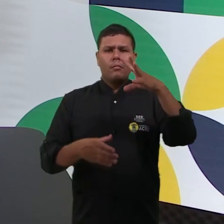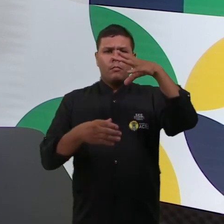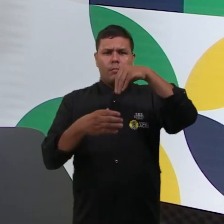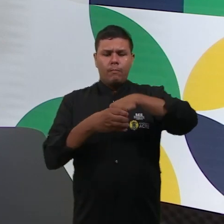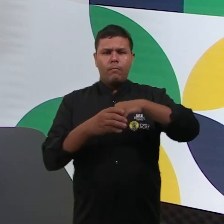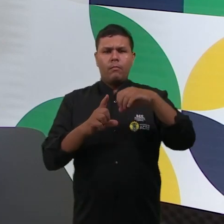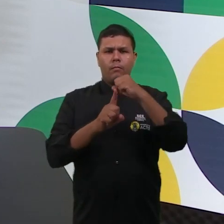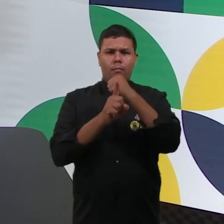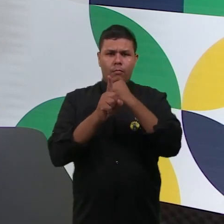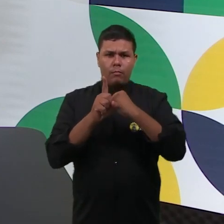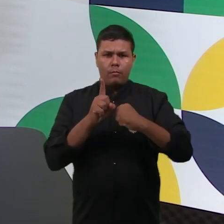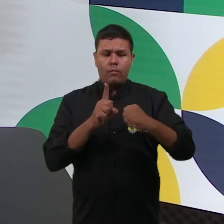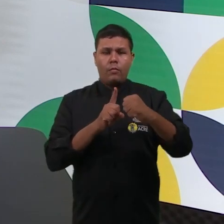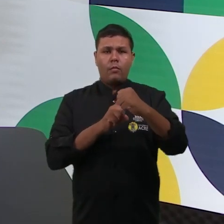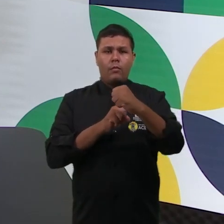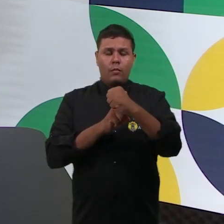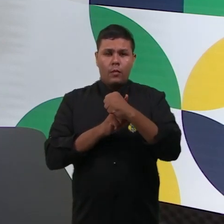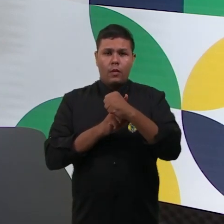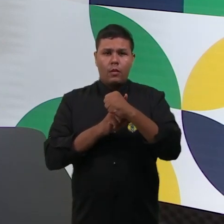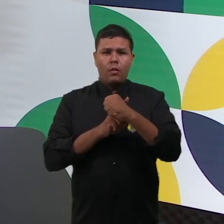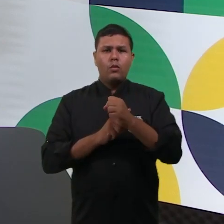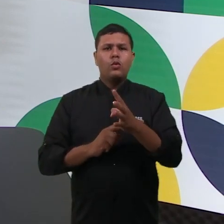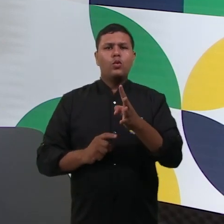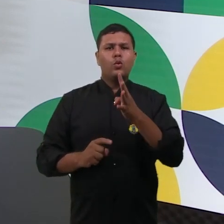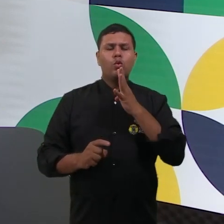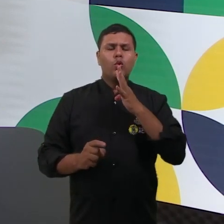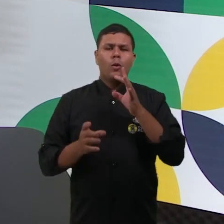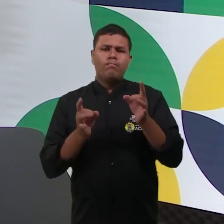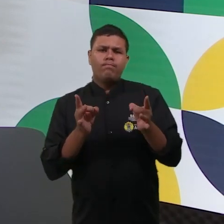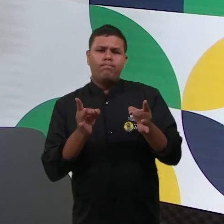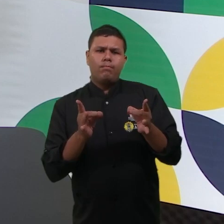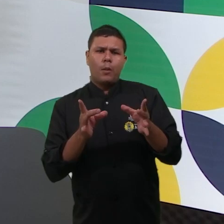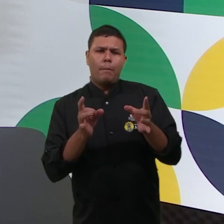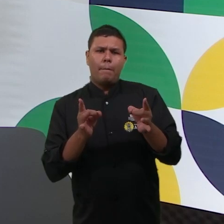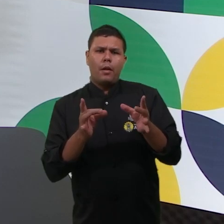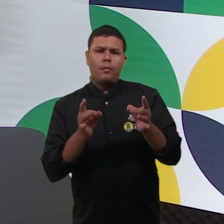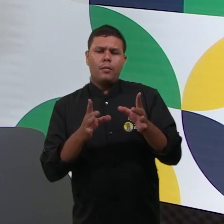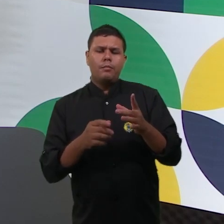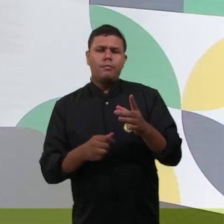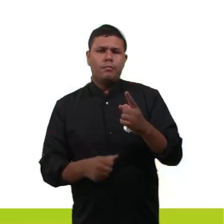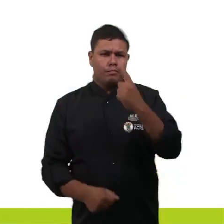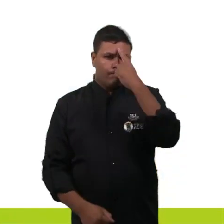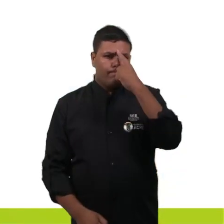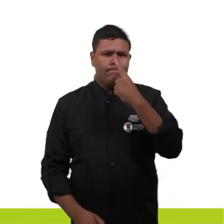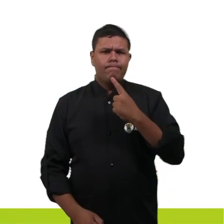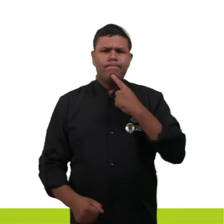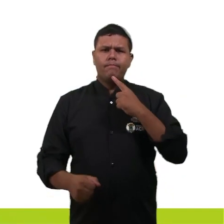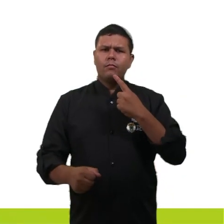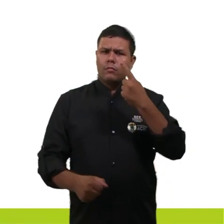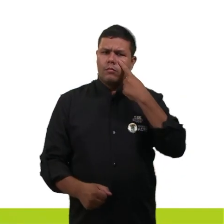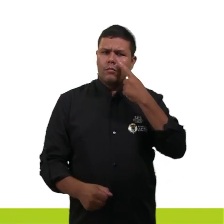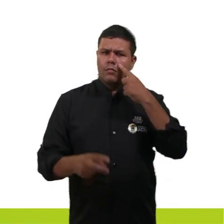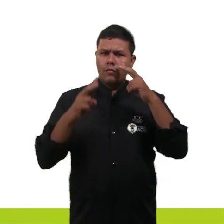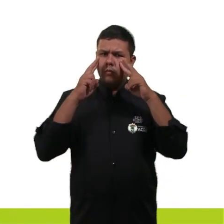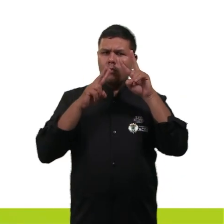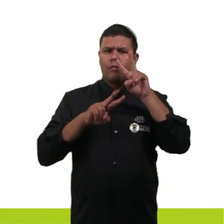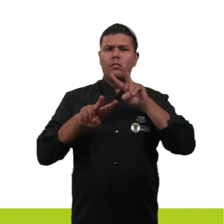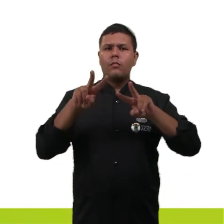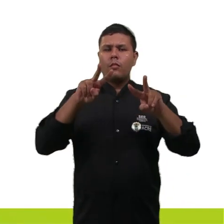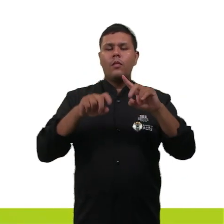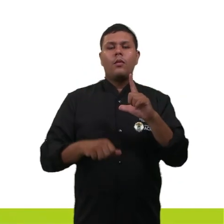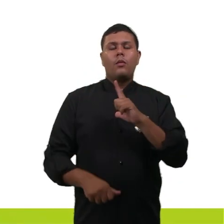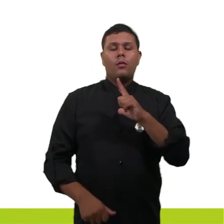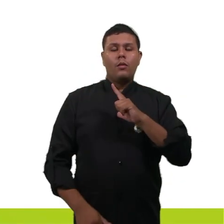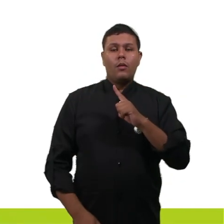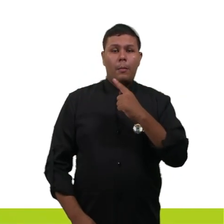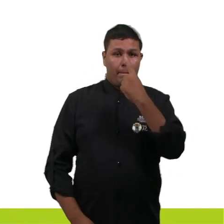sociedade, aquilo que a gente chama de comércio. Observem aí na tela, nós temos uma imagem